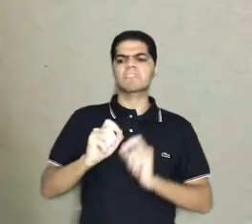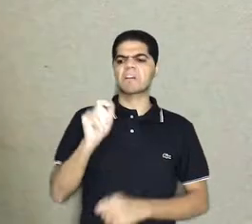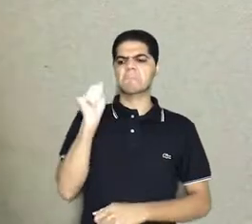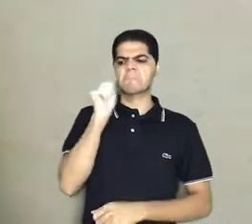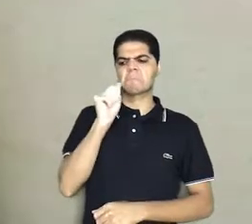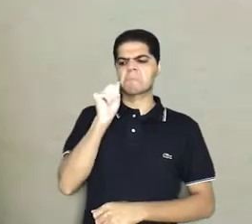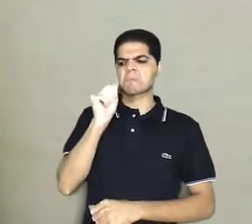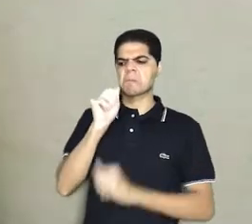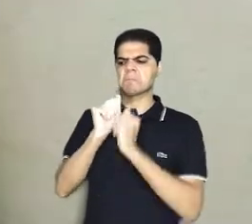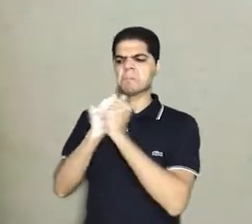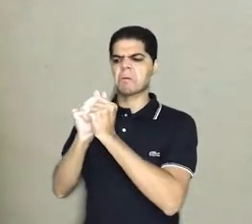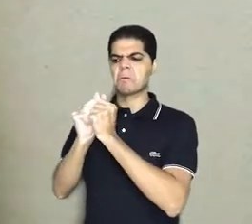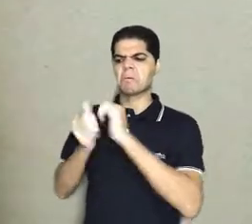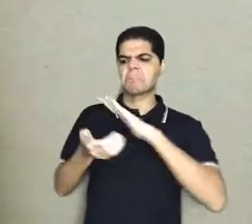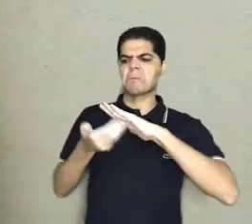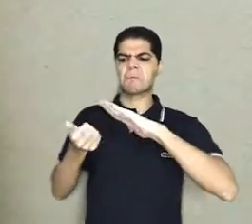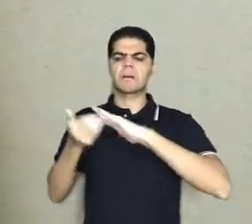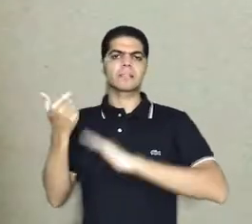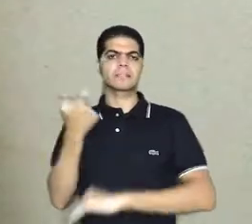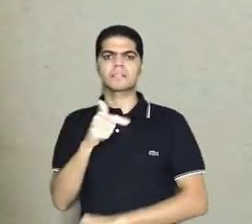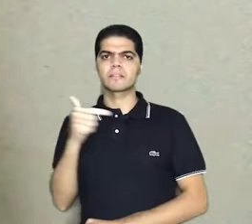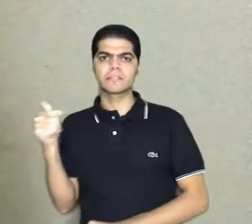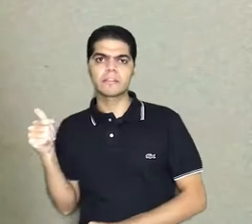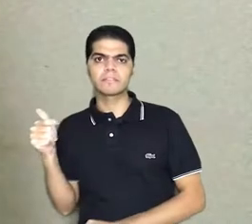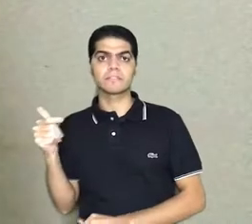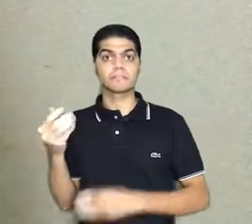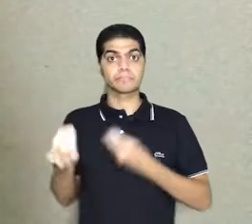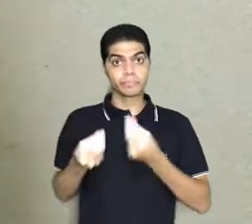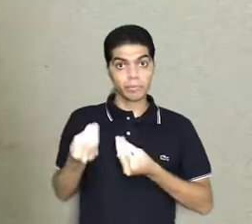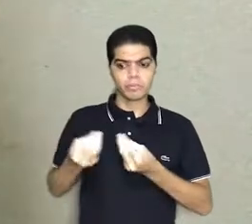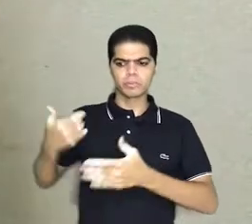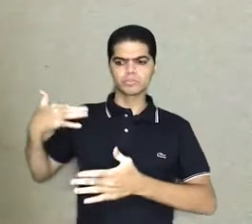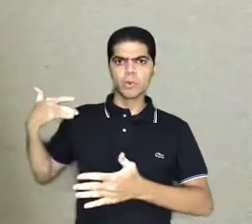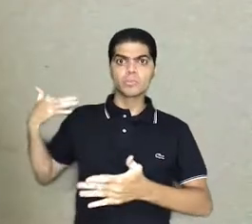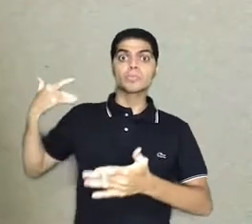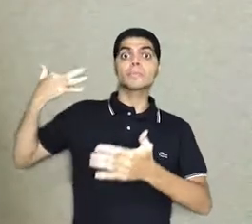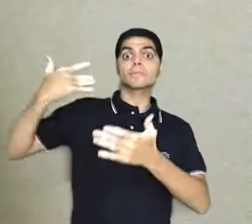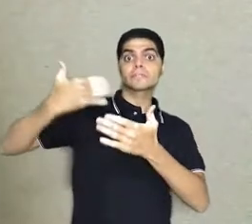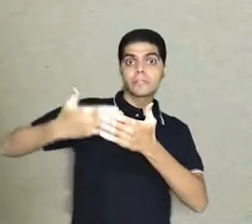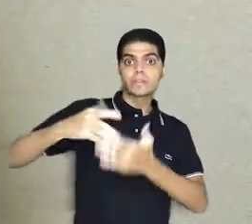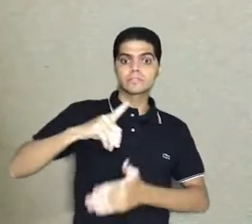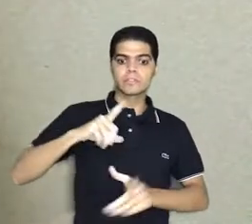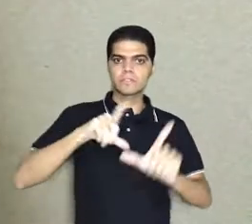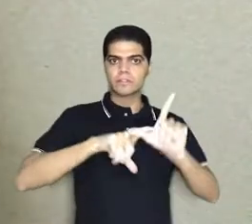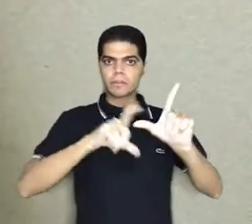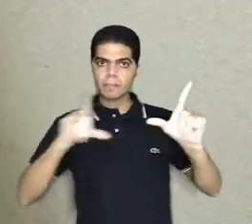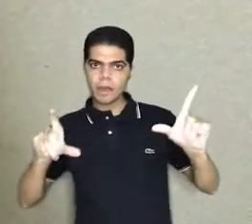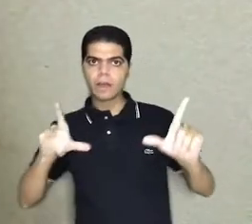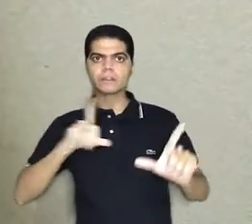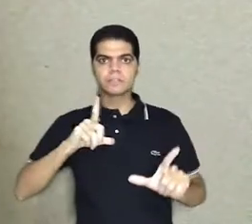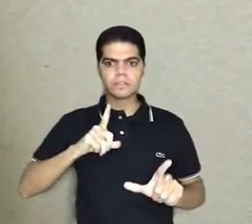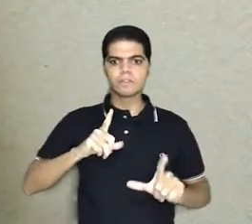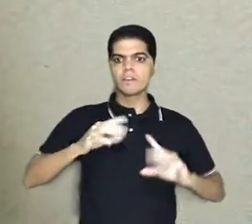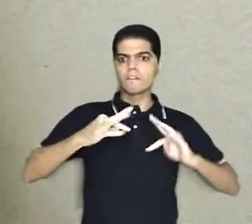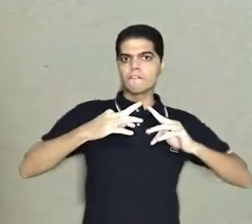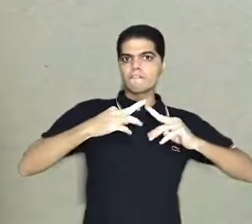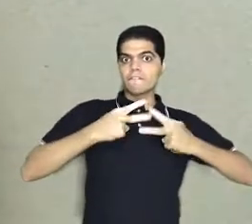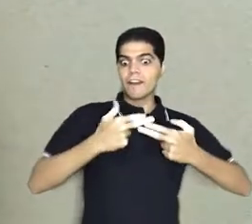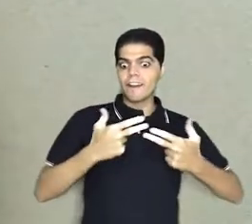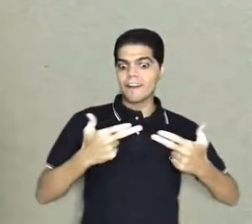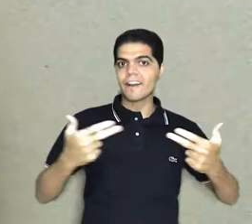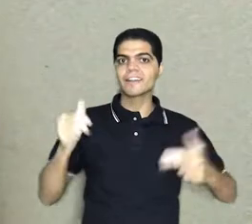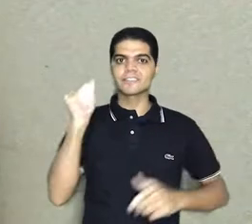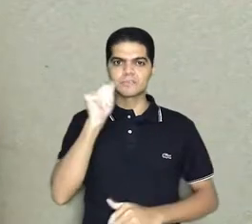nesses acontecimentos importantes. O próprio processo da independência não teria ocorrido sem a participação de inúmeras delas.